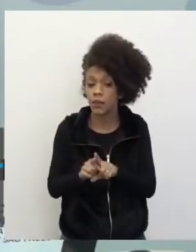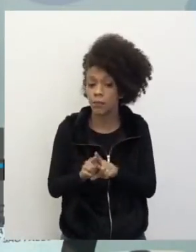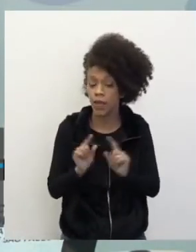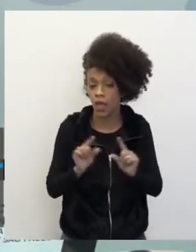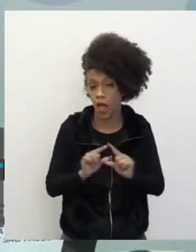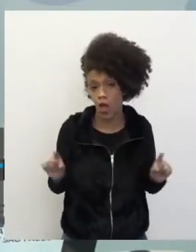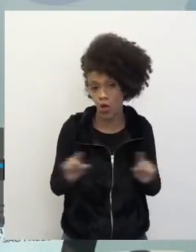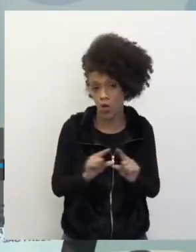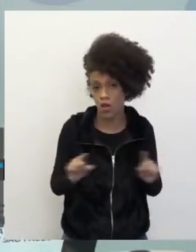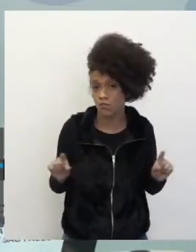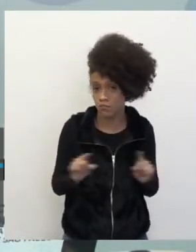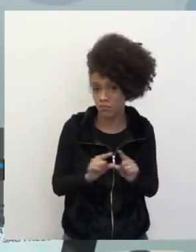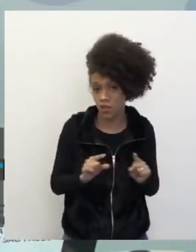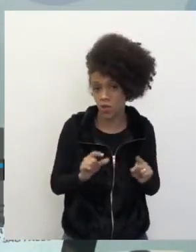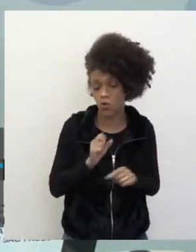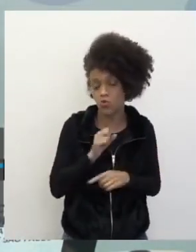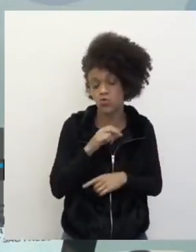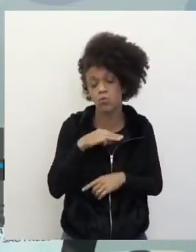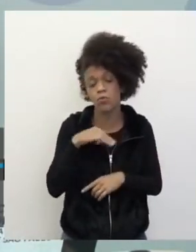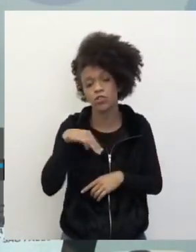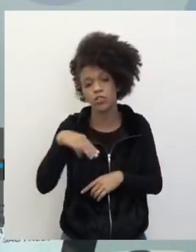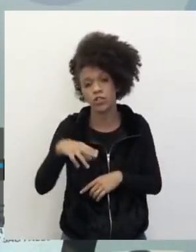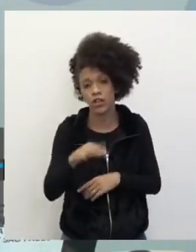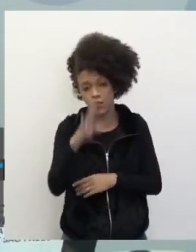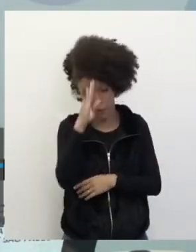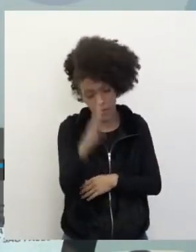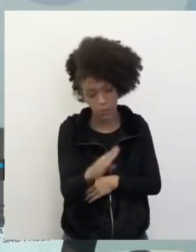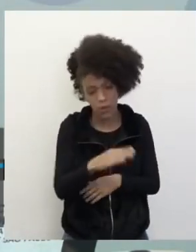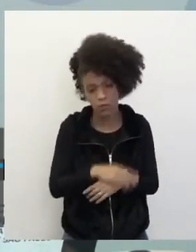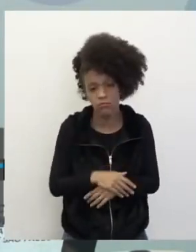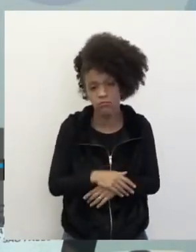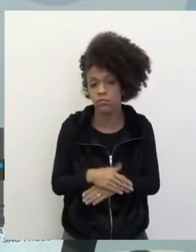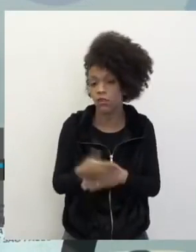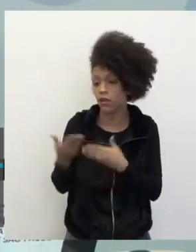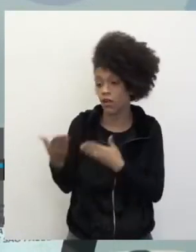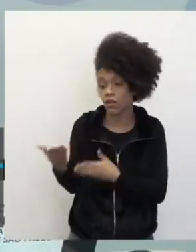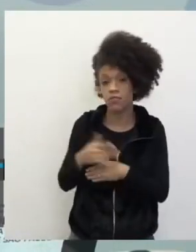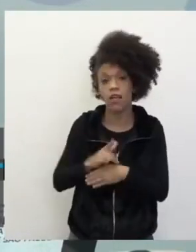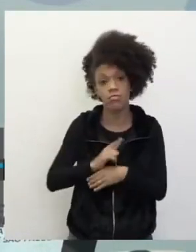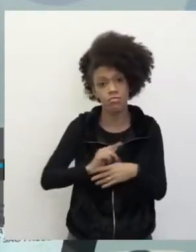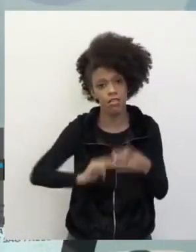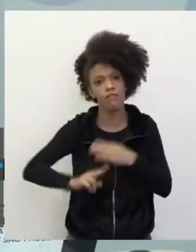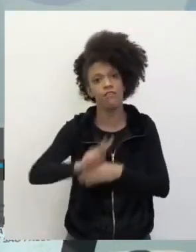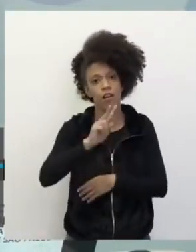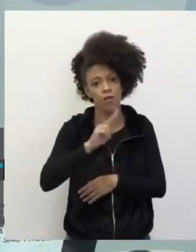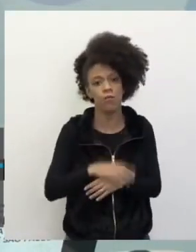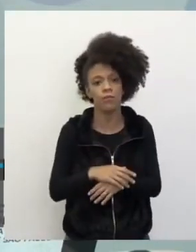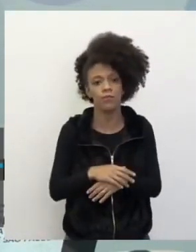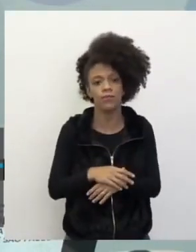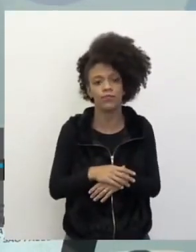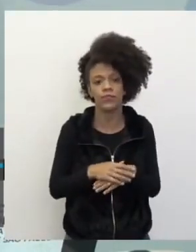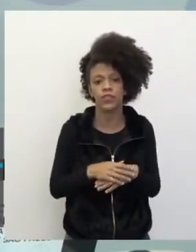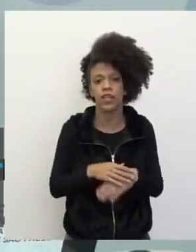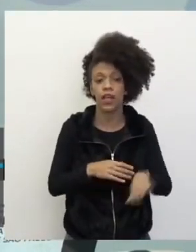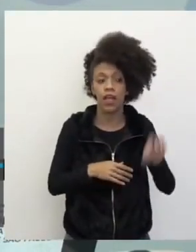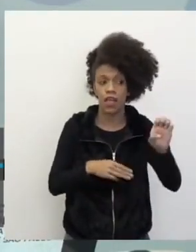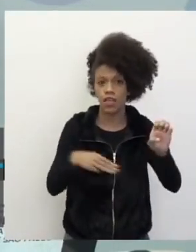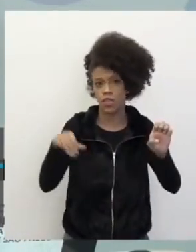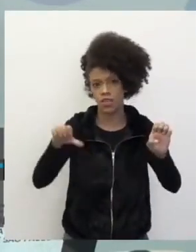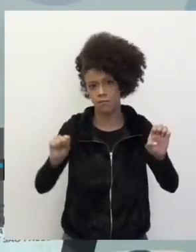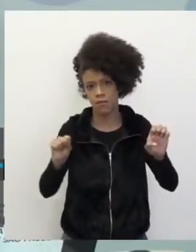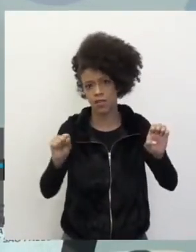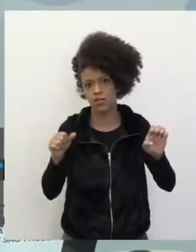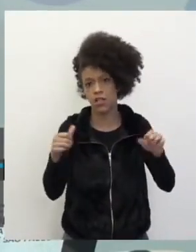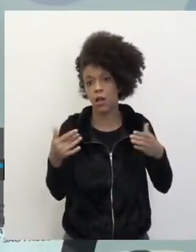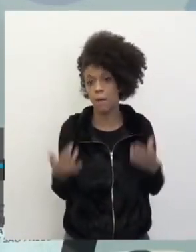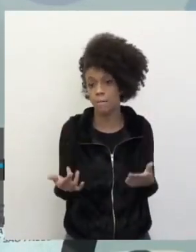oração subordinada, essa minha oração principal. Esta daqui tem valor de adversativa, tá bom? Porque ela está